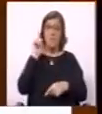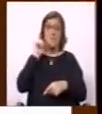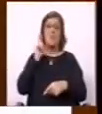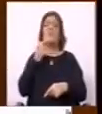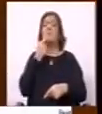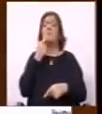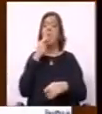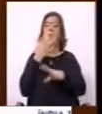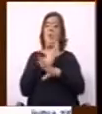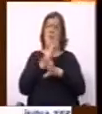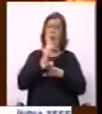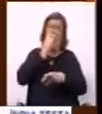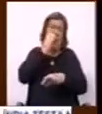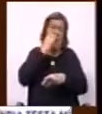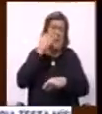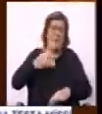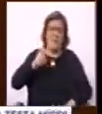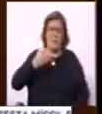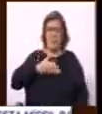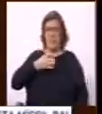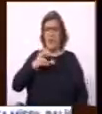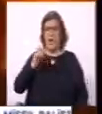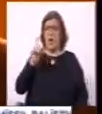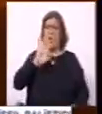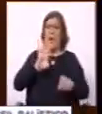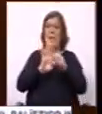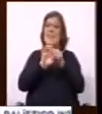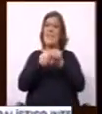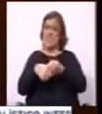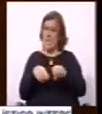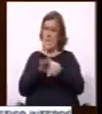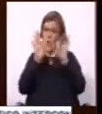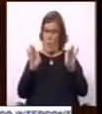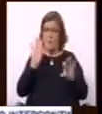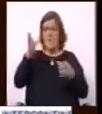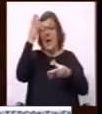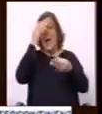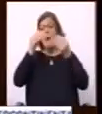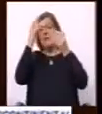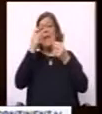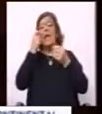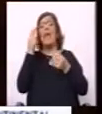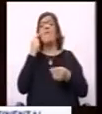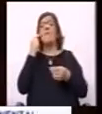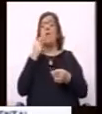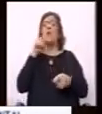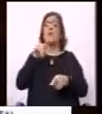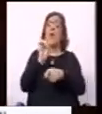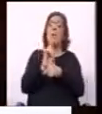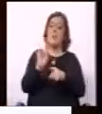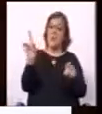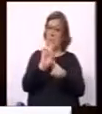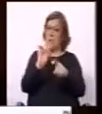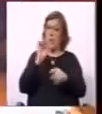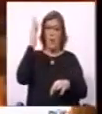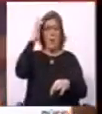fogo extremo, como aconteceu em Pedrógão, não é sinónimo de tragédia e que é preciso aprender com a história dos sobreviventes para que não se volte a repetir um